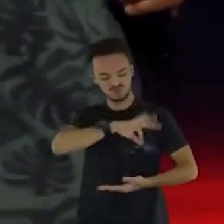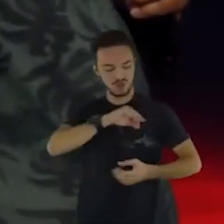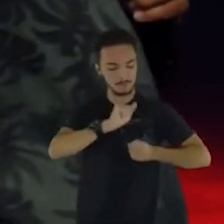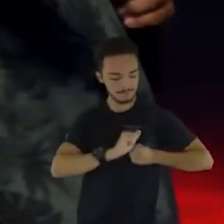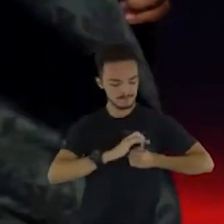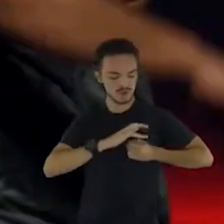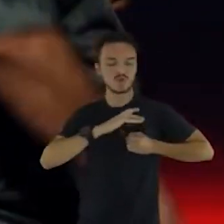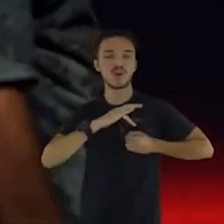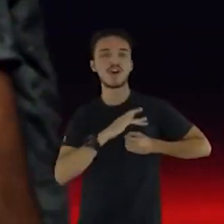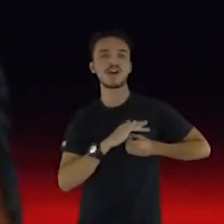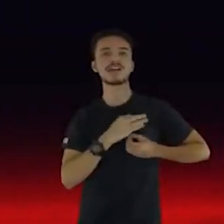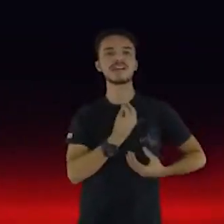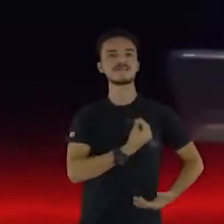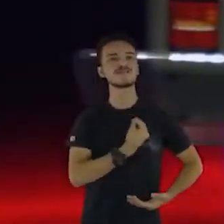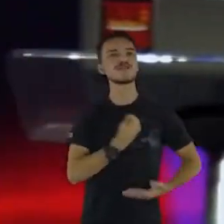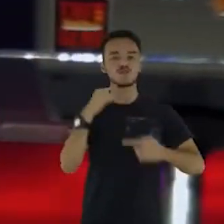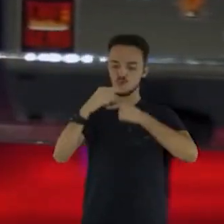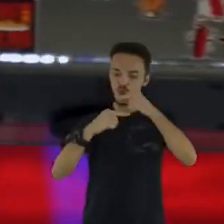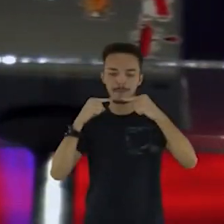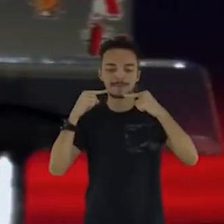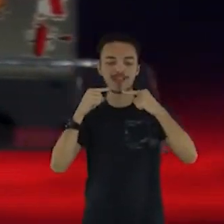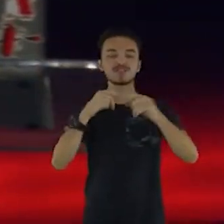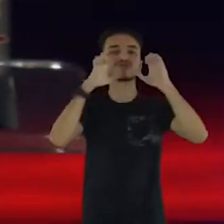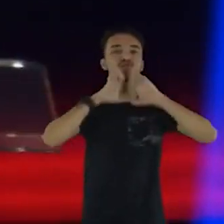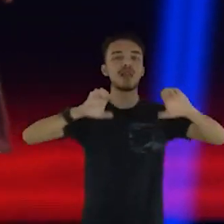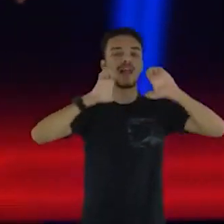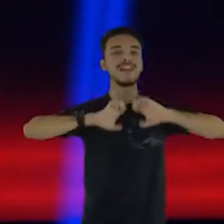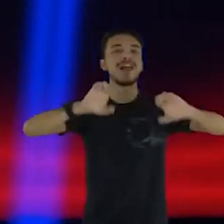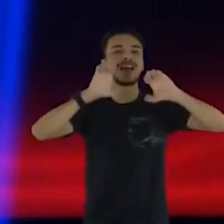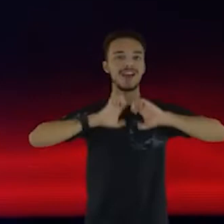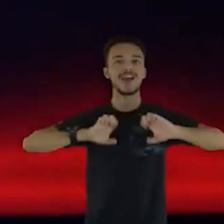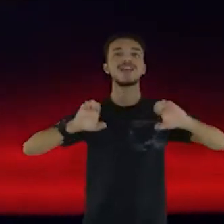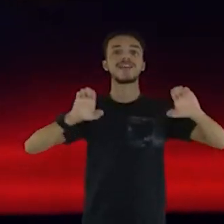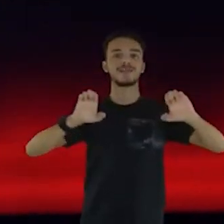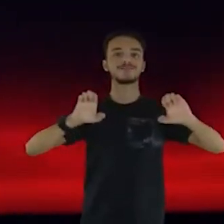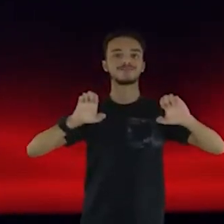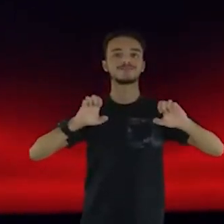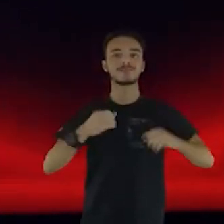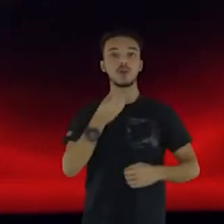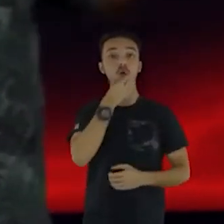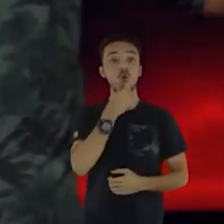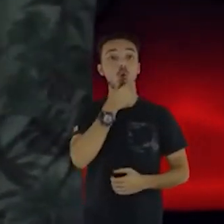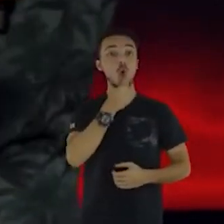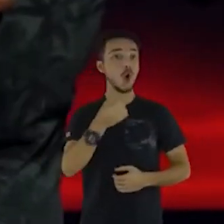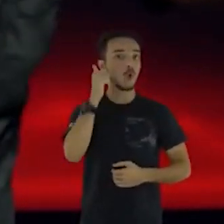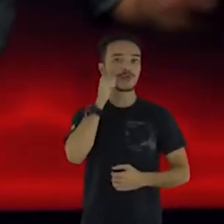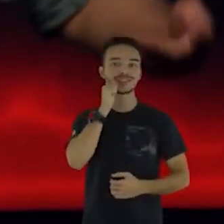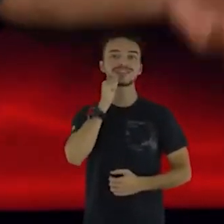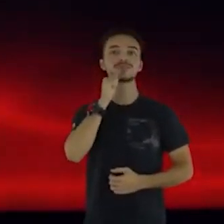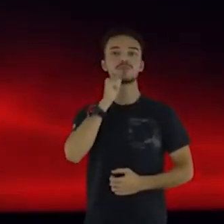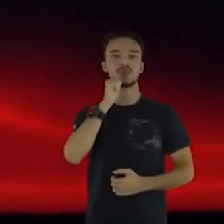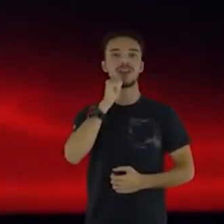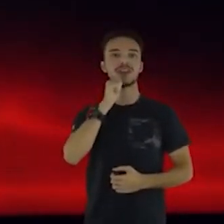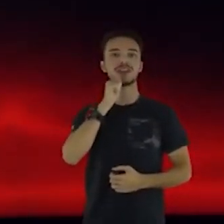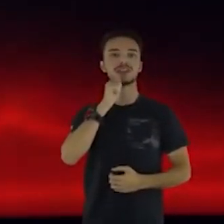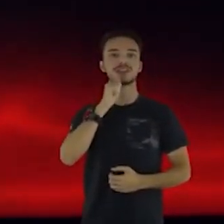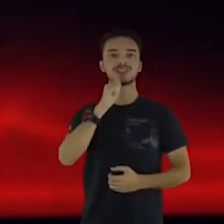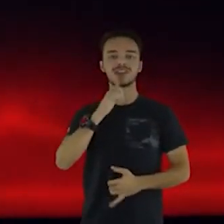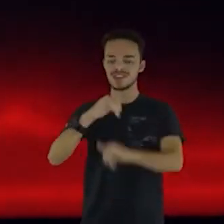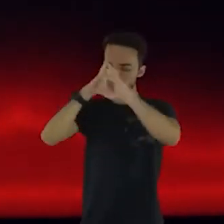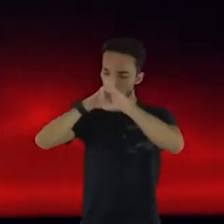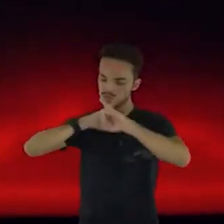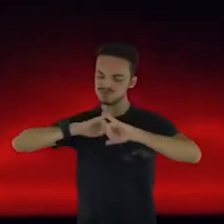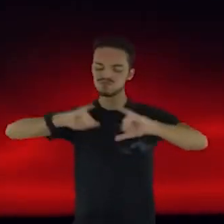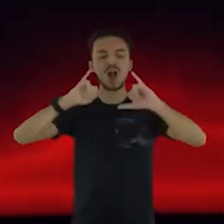por causa do Evangelho de Cristo. Homens e mulheres que vão levar o conhecimento de quem é o Jesus da